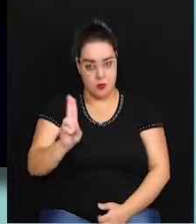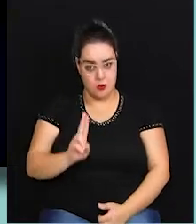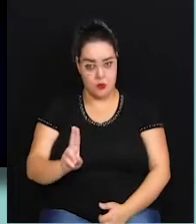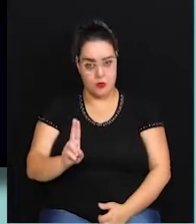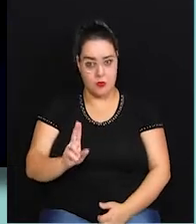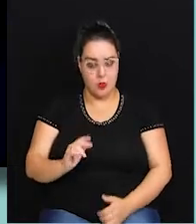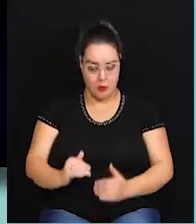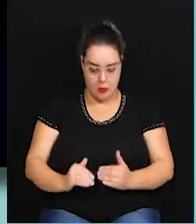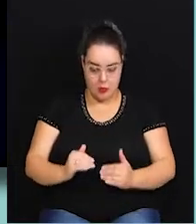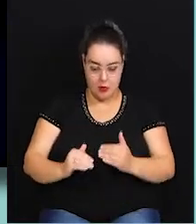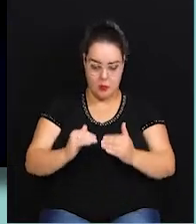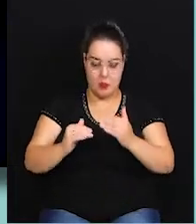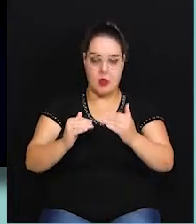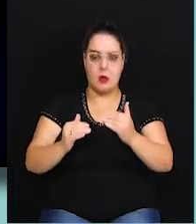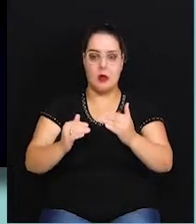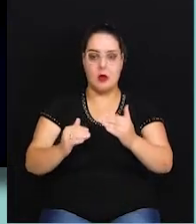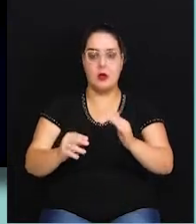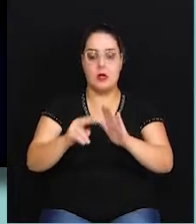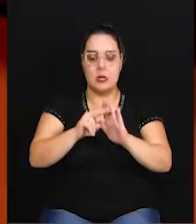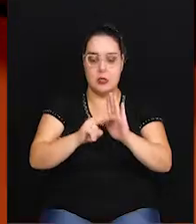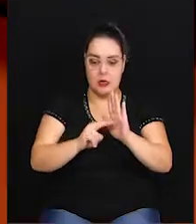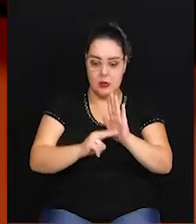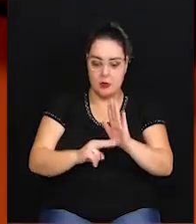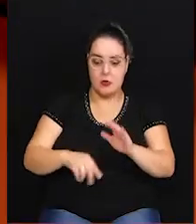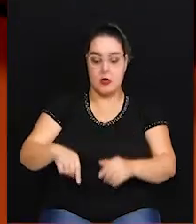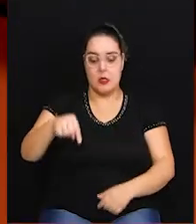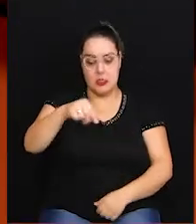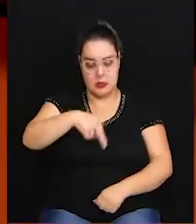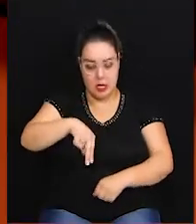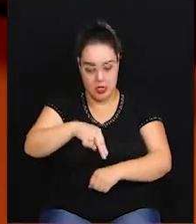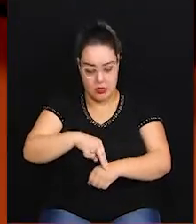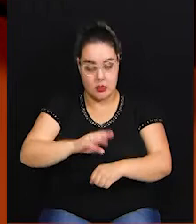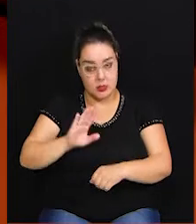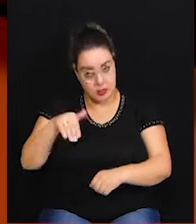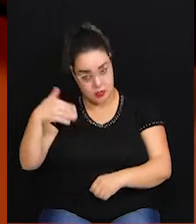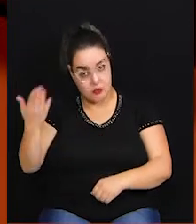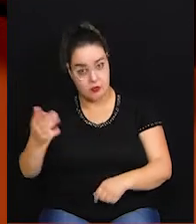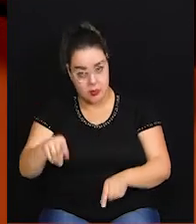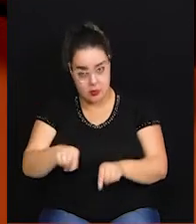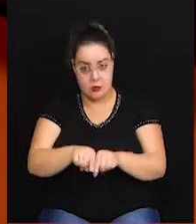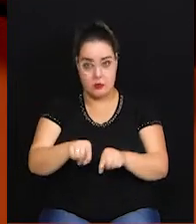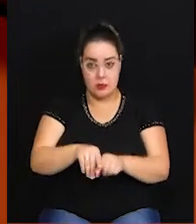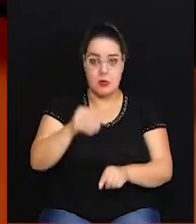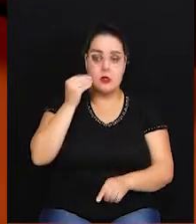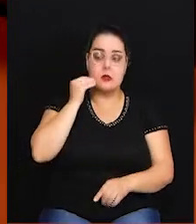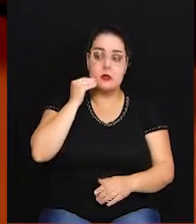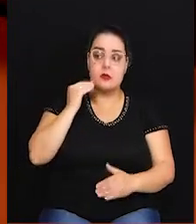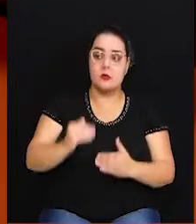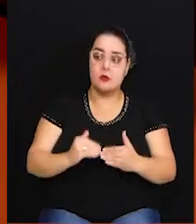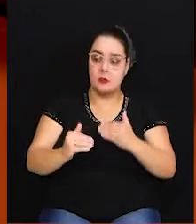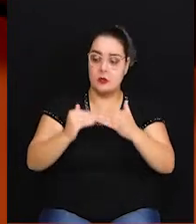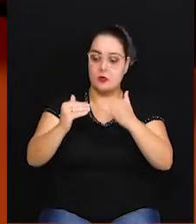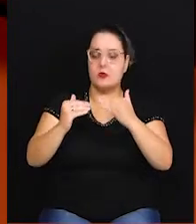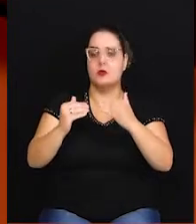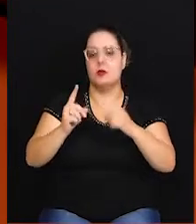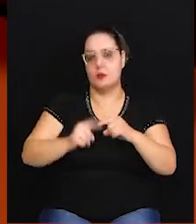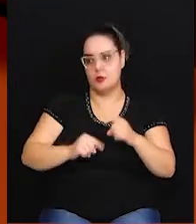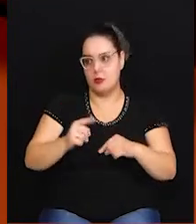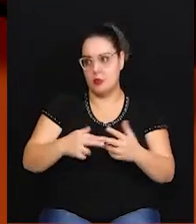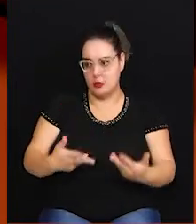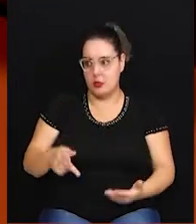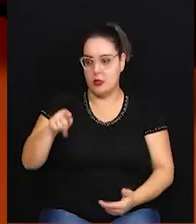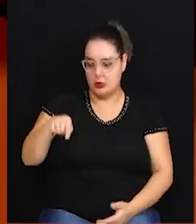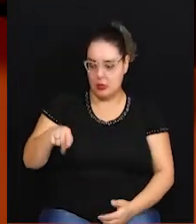uso. E elas reproduziram essas normas nacionais e internacionais para testar o produto que elas desenvolveram. Pois é, e